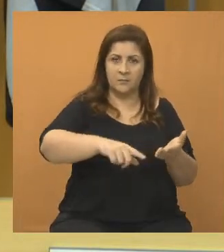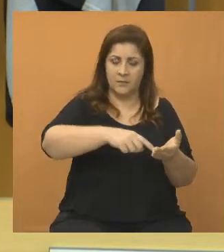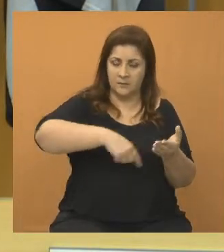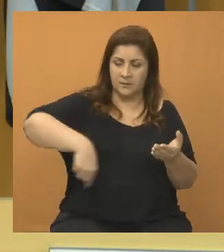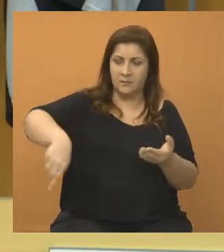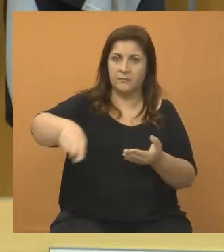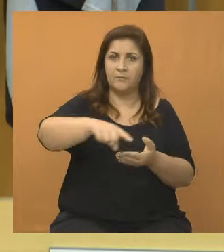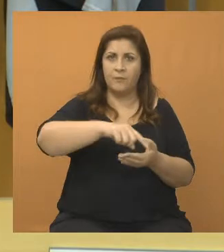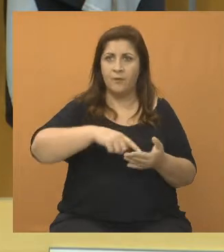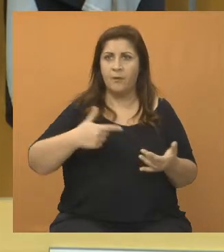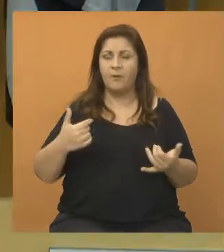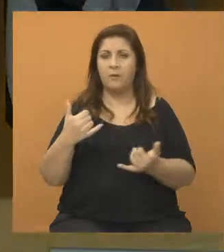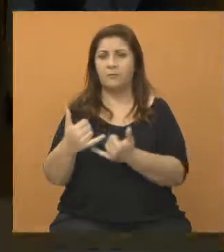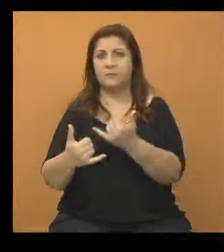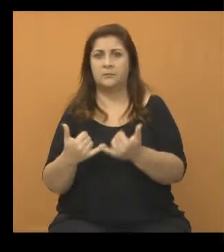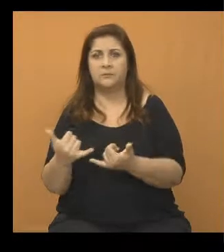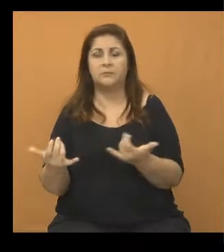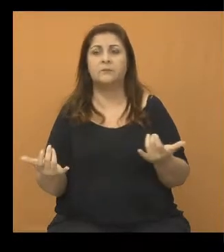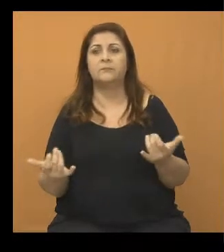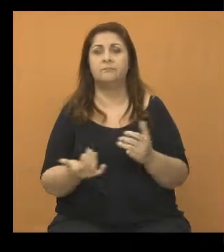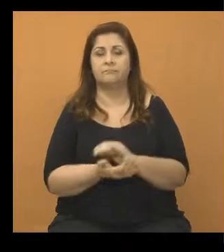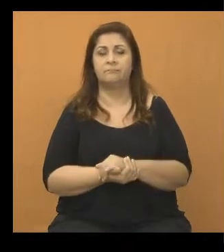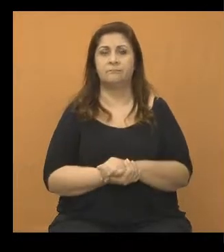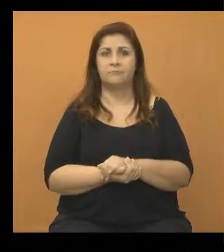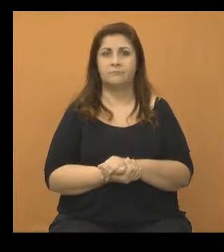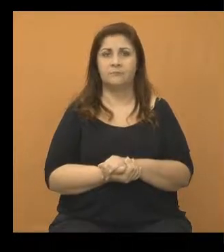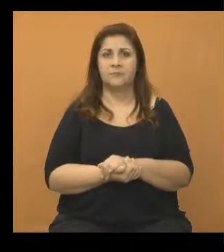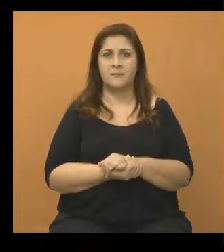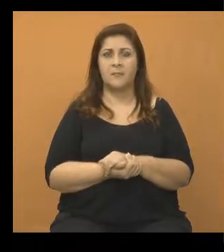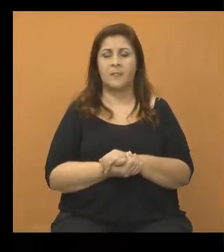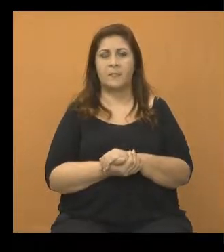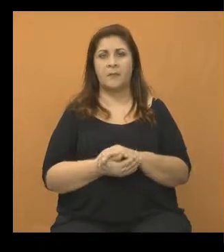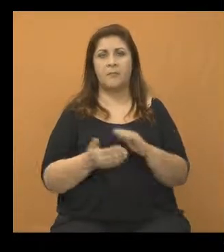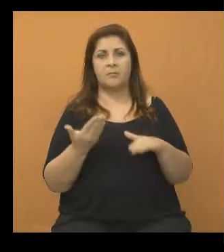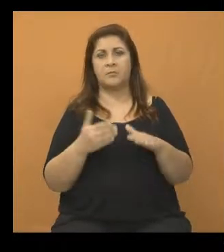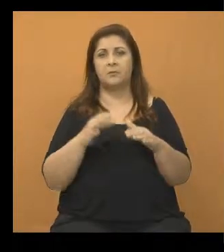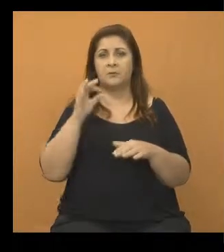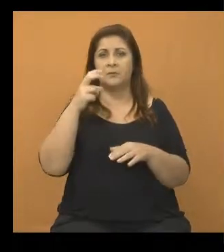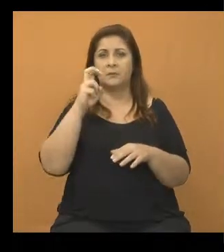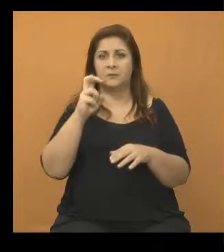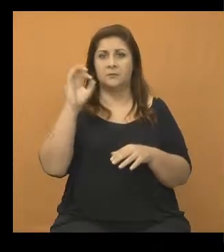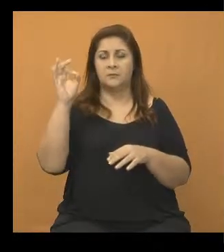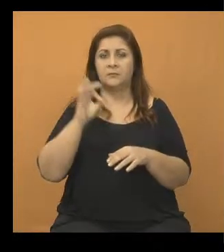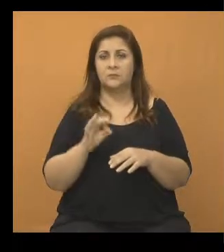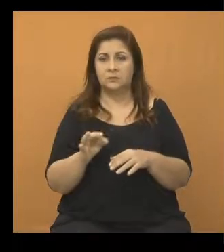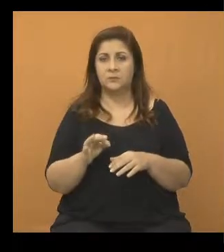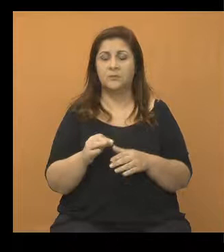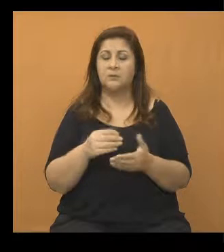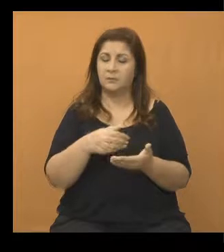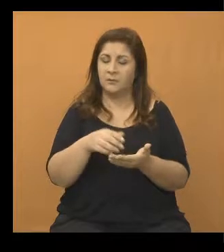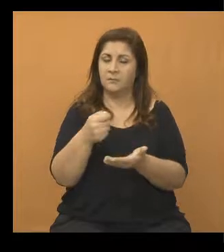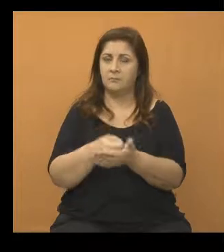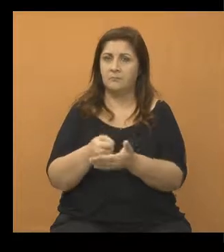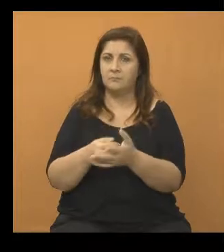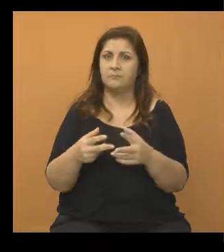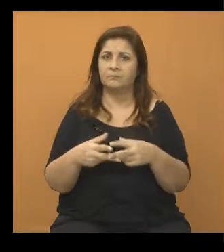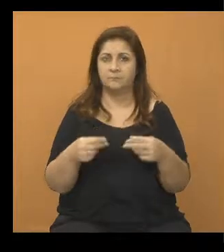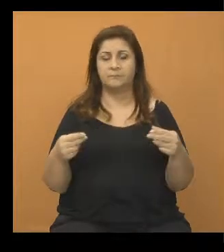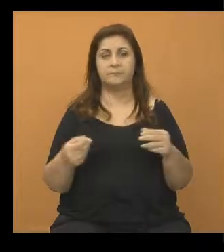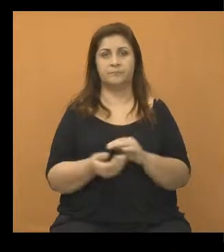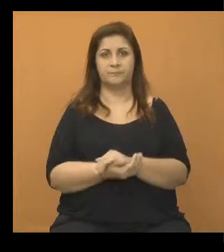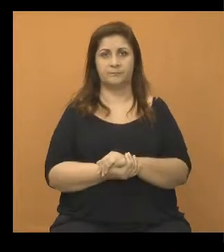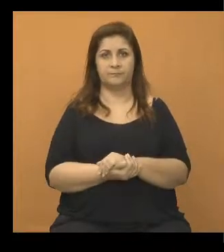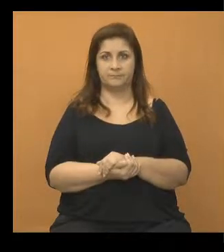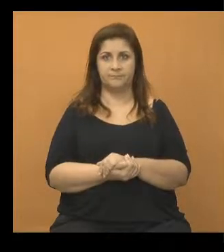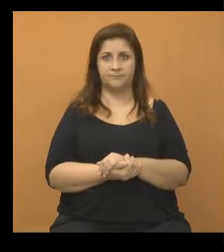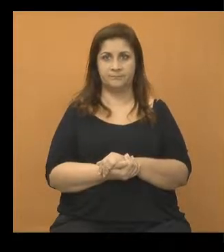praças, parques, de mata ciliar. Então, em torno de 5% iria para isso, porque a gente precisa também aumentar o recurso